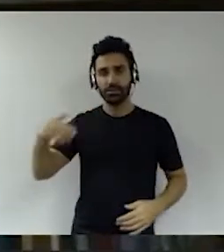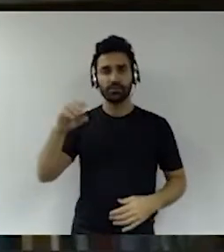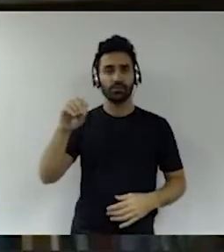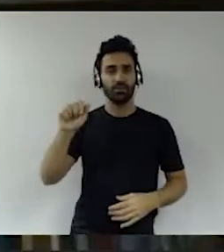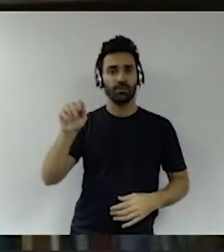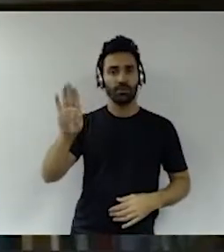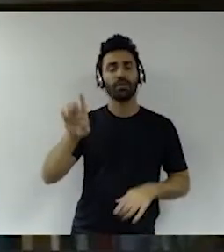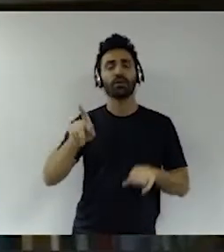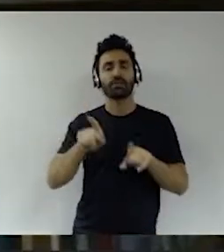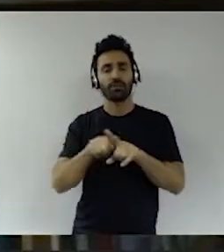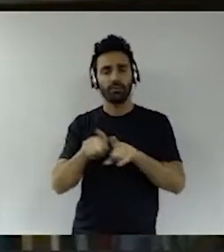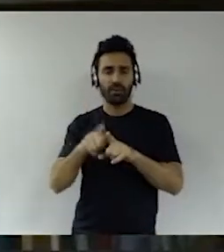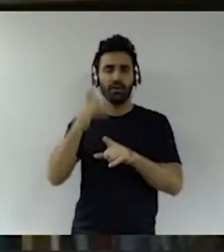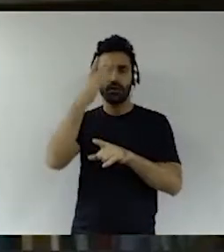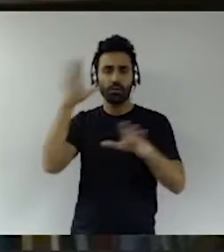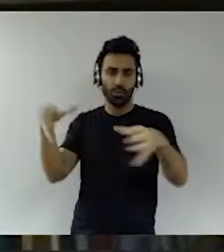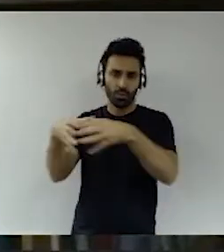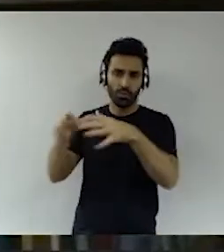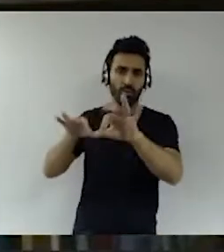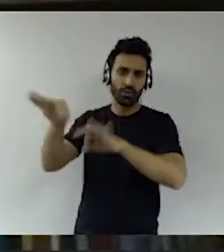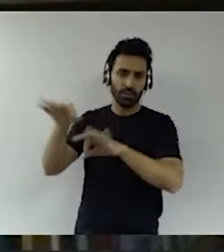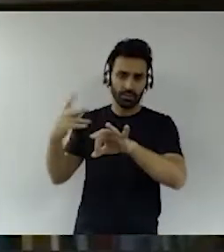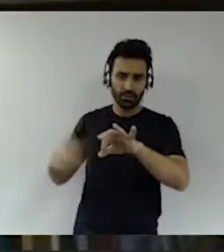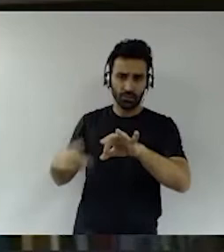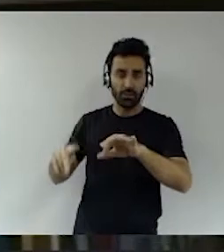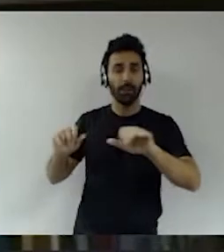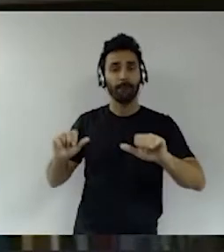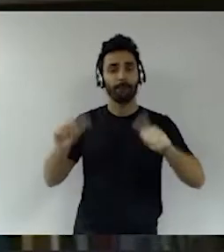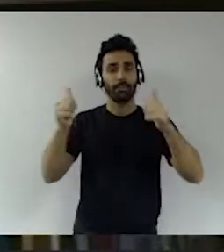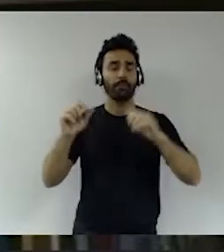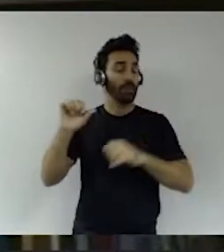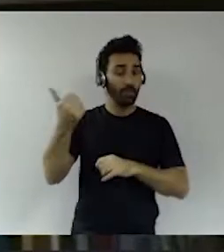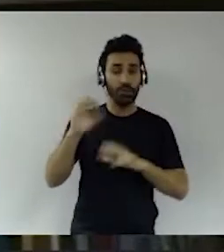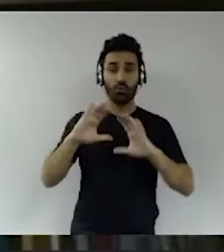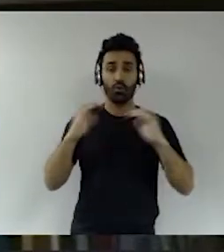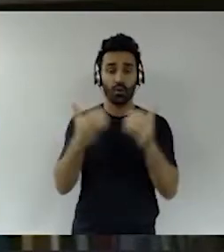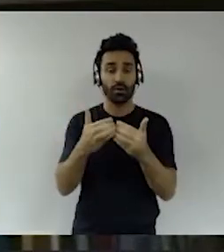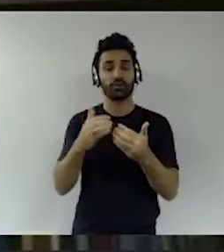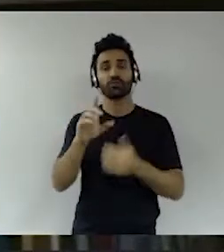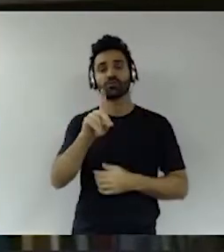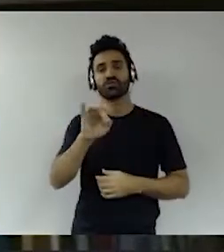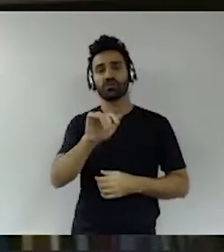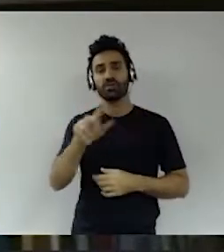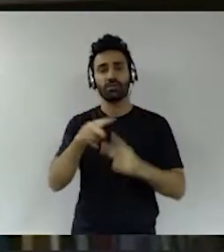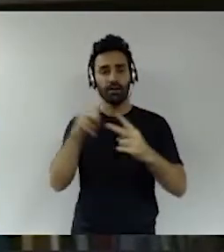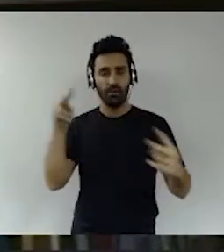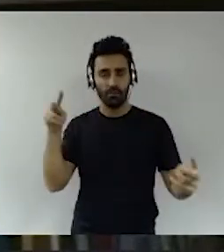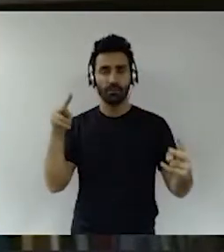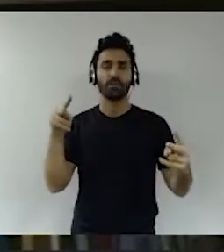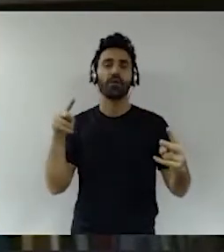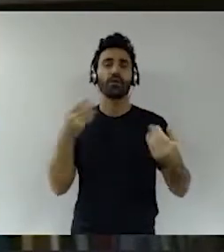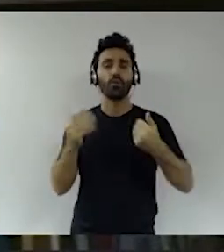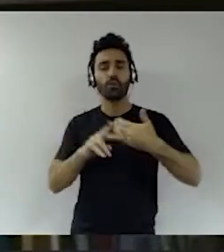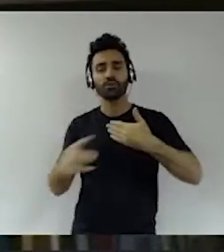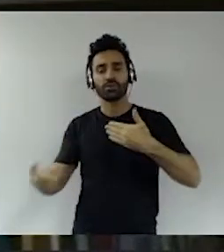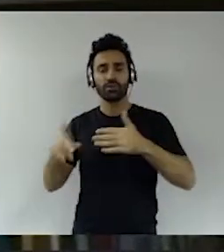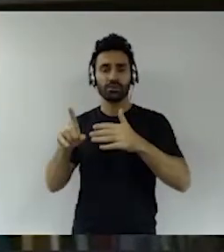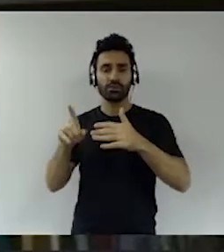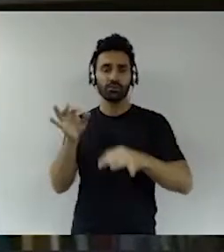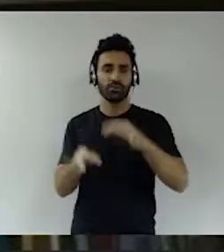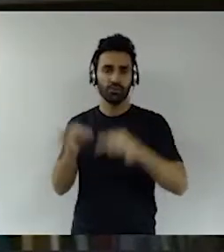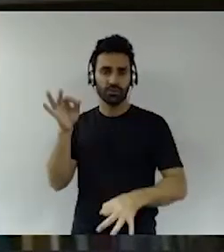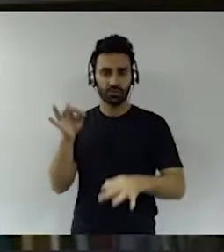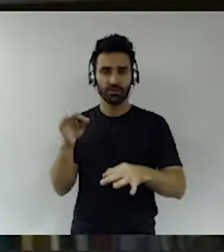aos demais organizadores desse primeiro Congresso Digital Covid-19, repercussões jurídicas e sociais da